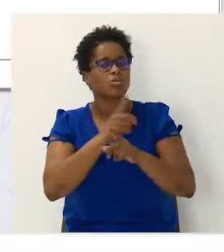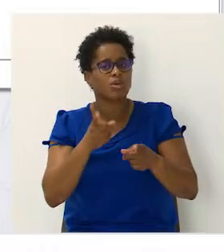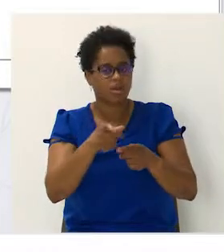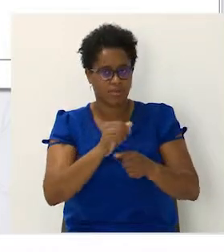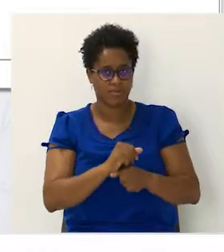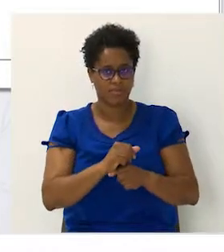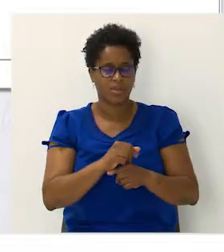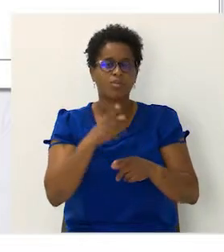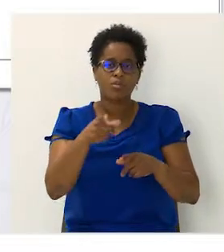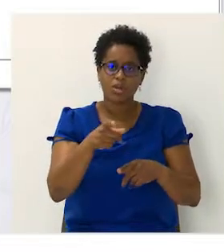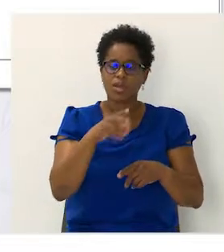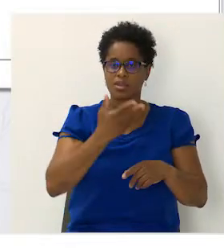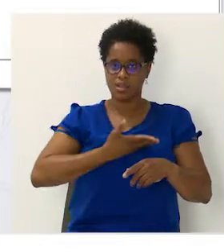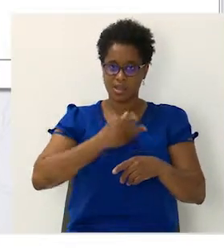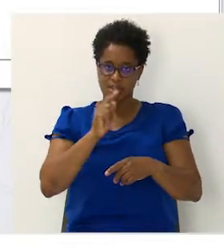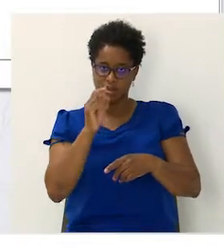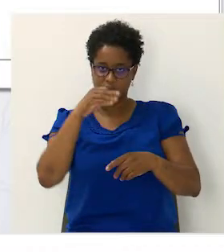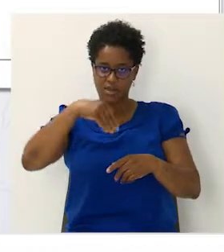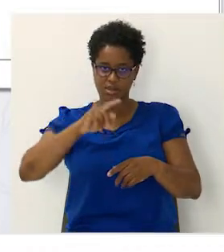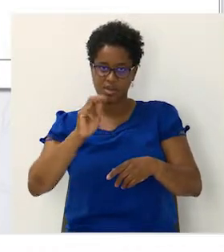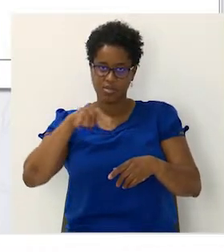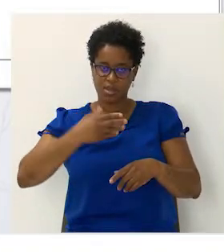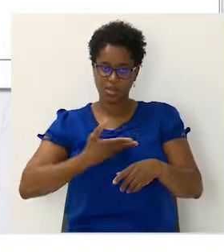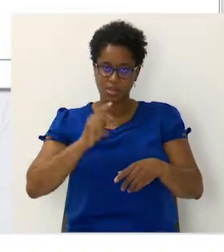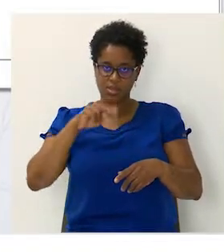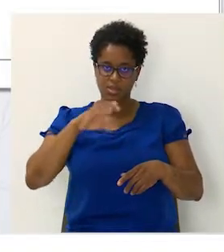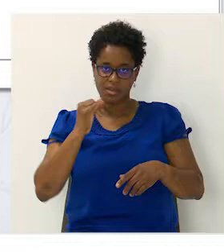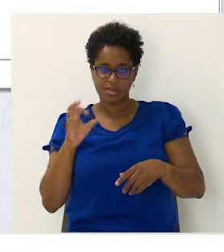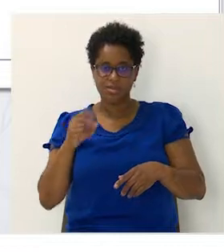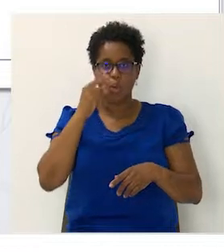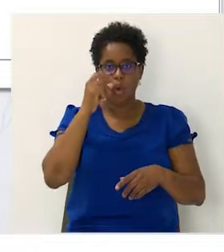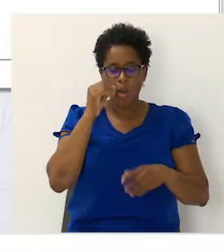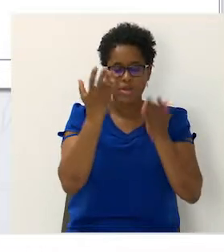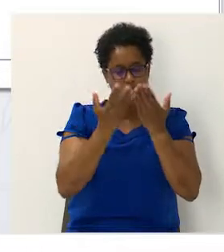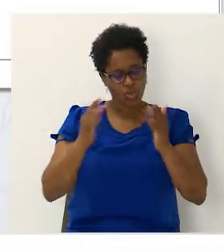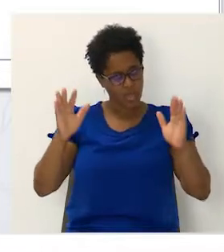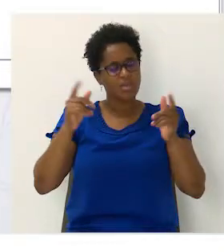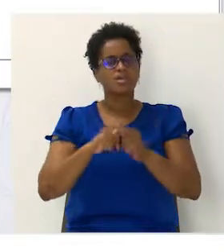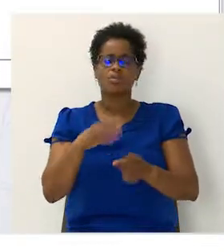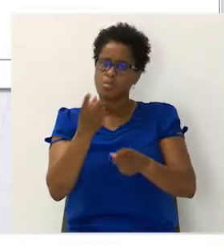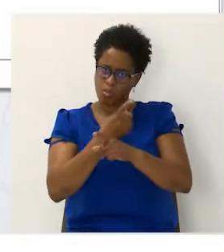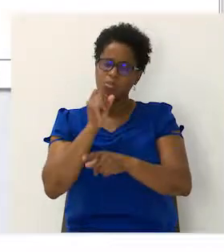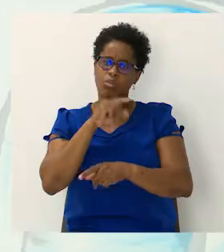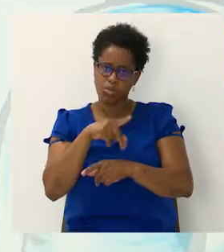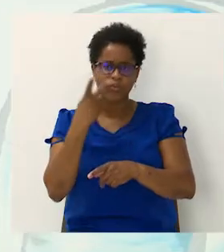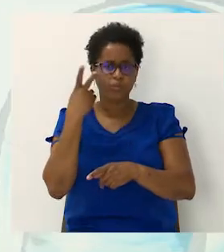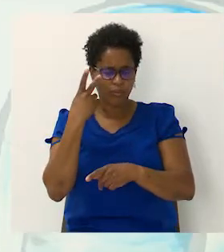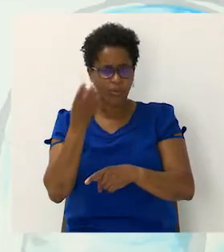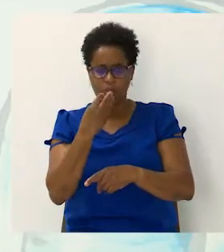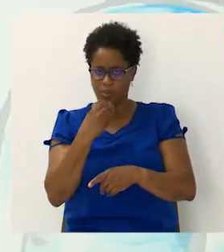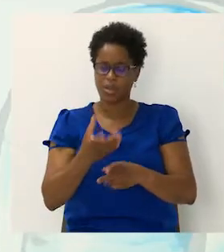da dependência do homem da natureza para sobreviverem.